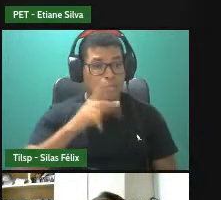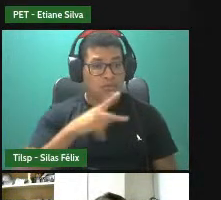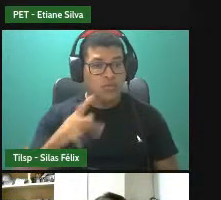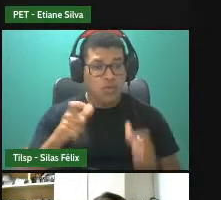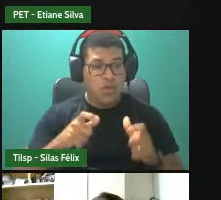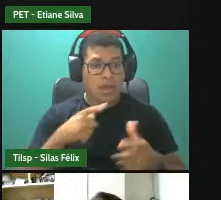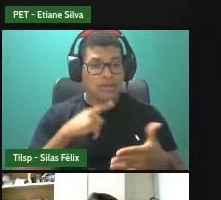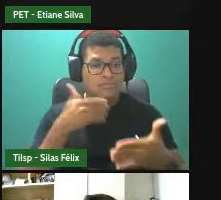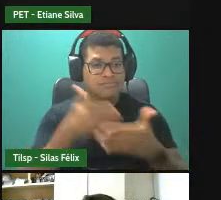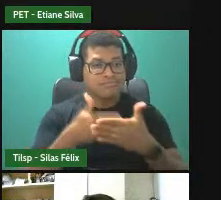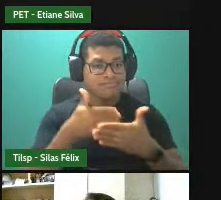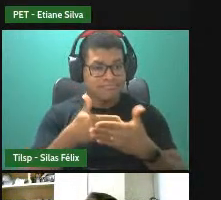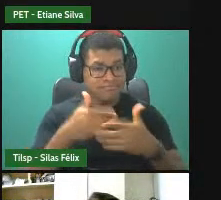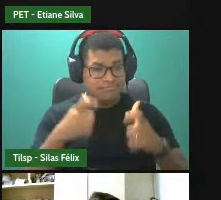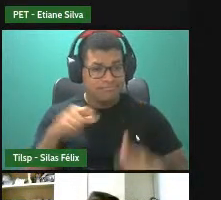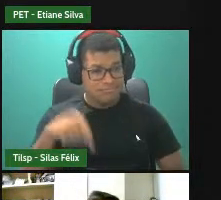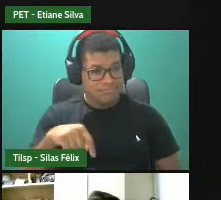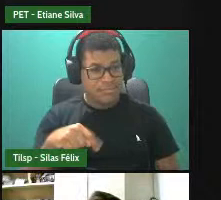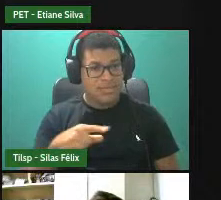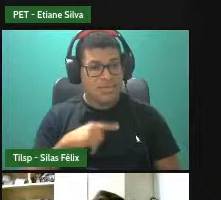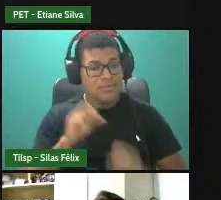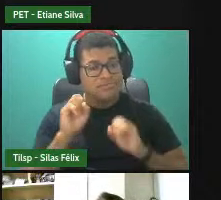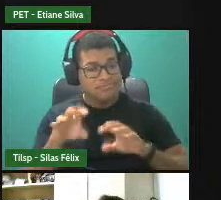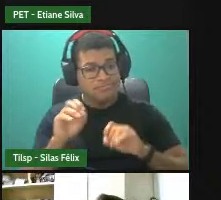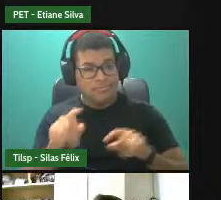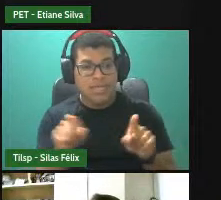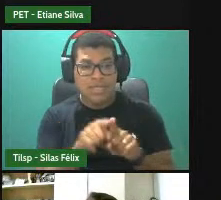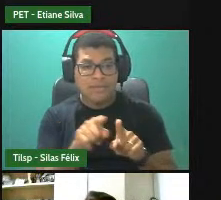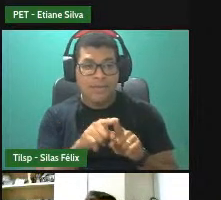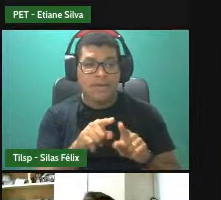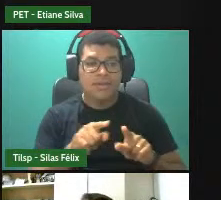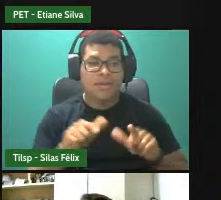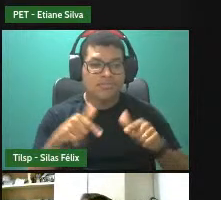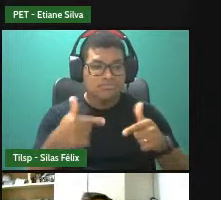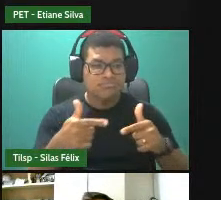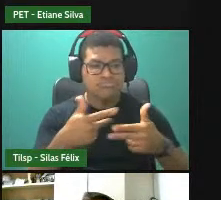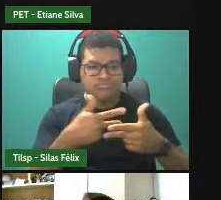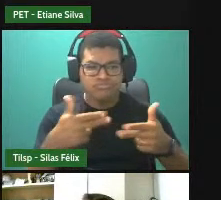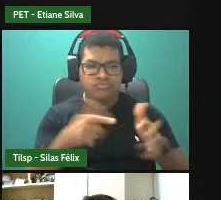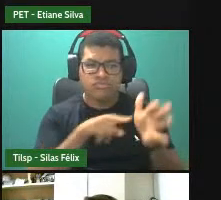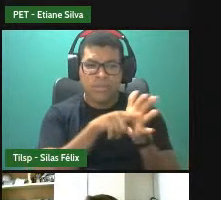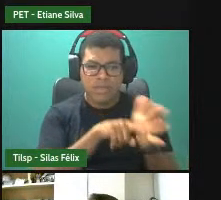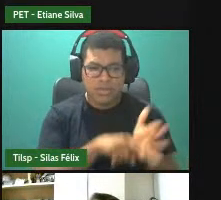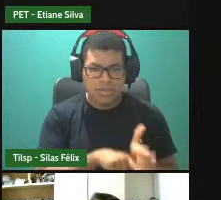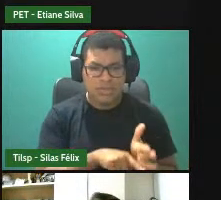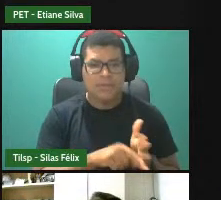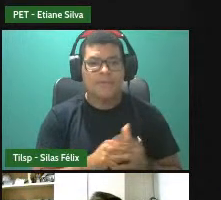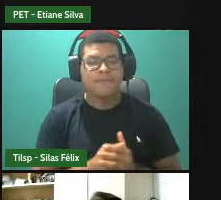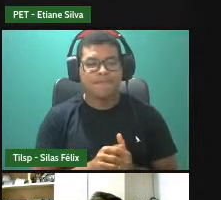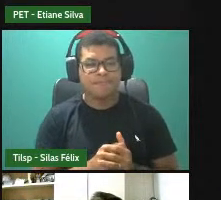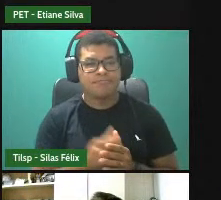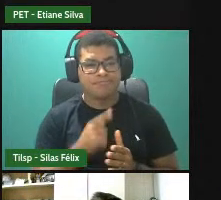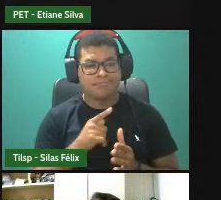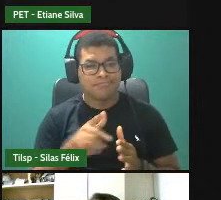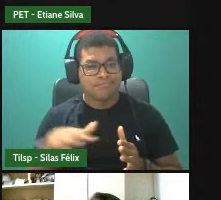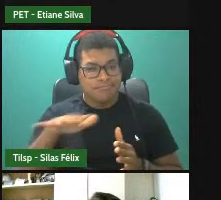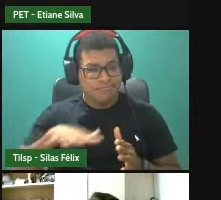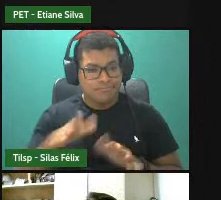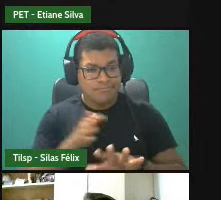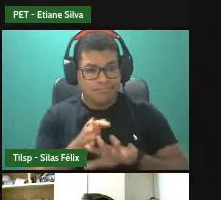Ribeirão Preto, realizando atividades de docência e também atividades de pesquisa. Então, também tem essa seara aí para